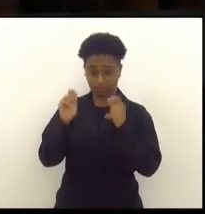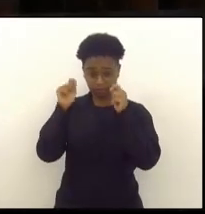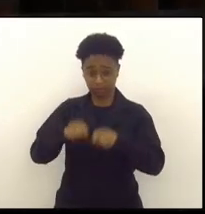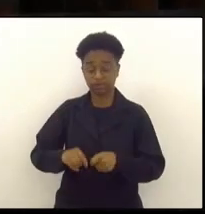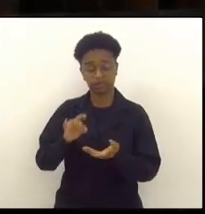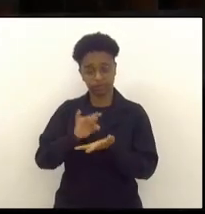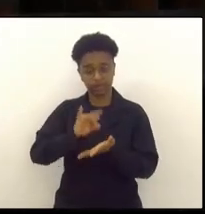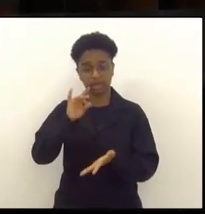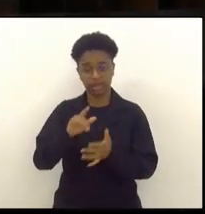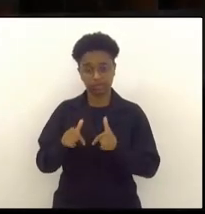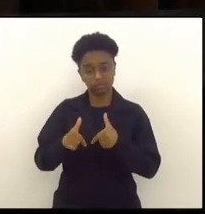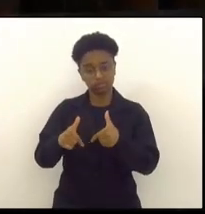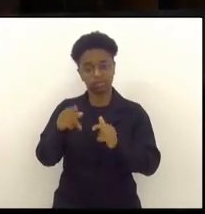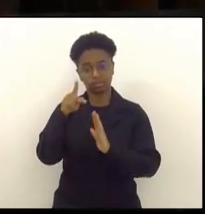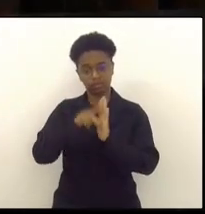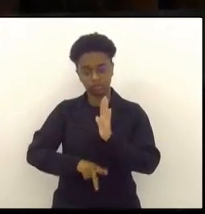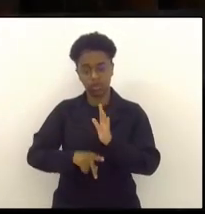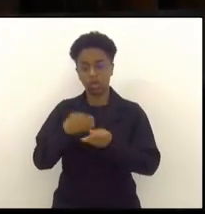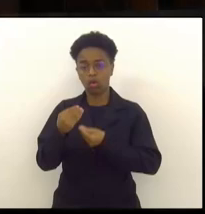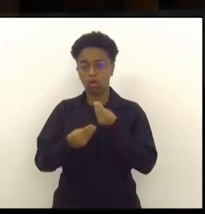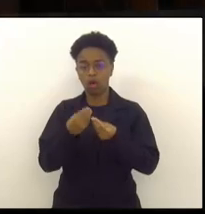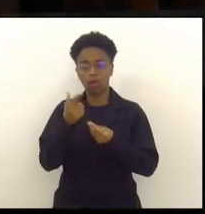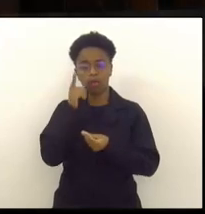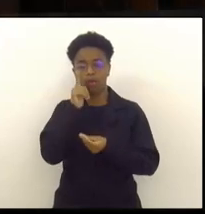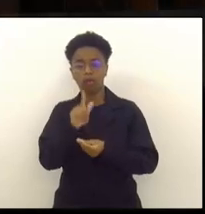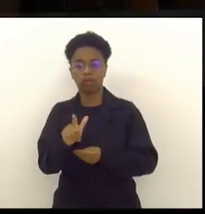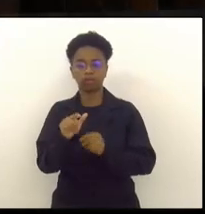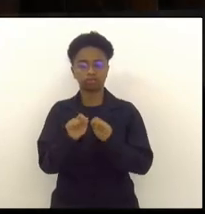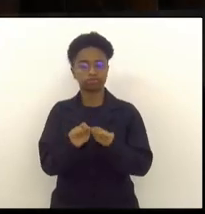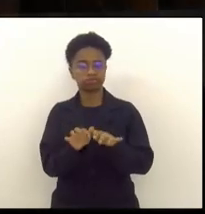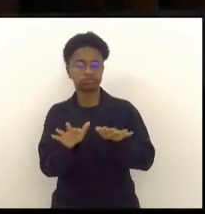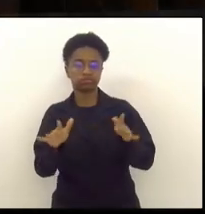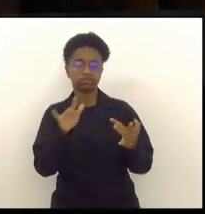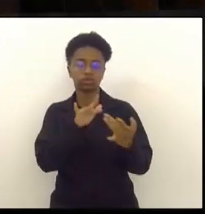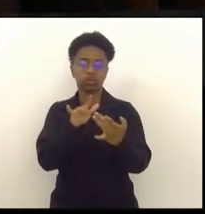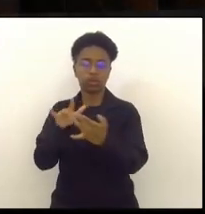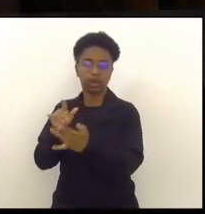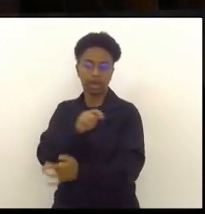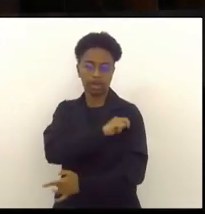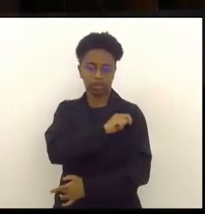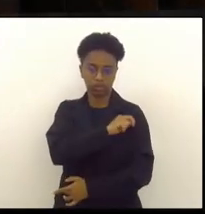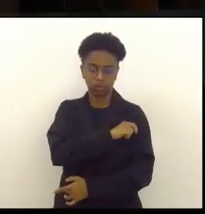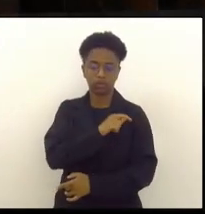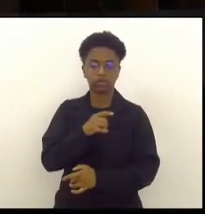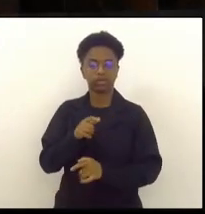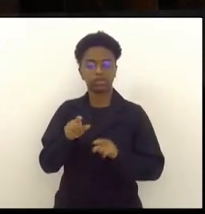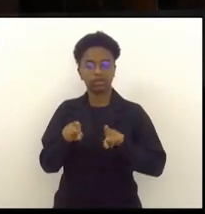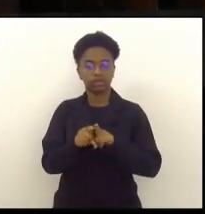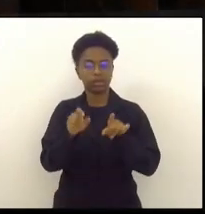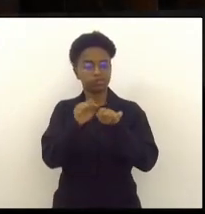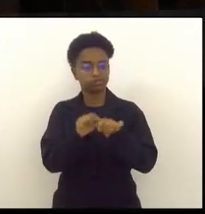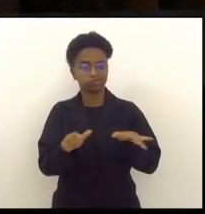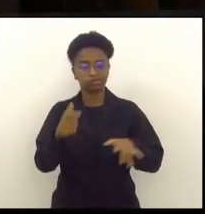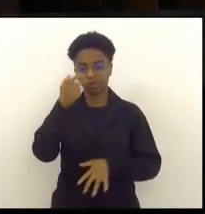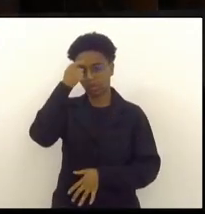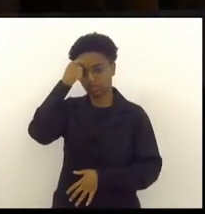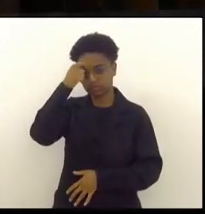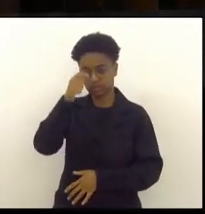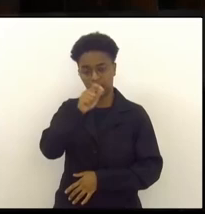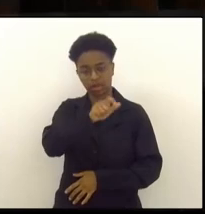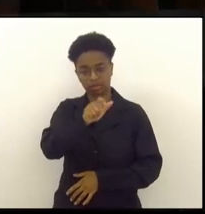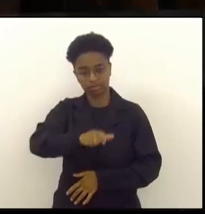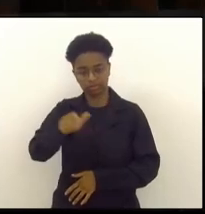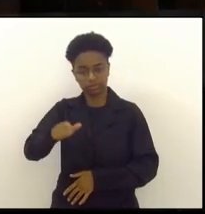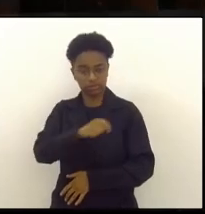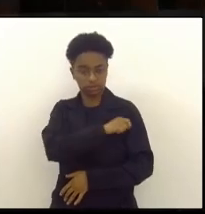executar dentro desse projeto, como é possível alcançarmos os estudantes, conscientizarmos sobre os estudantes sobre